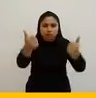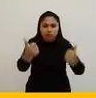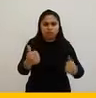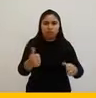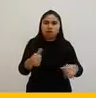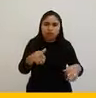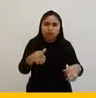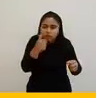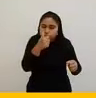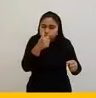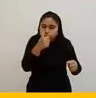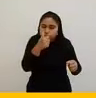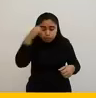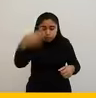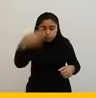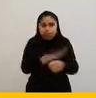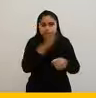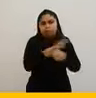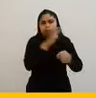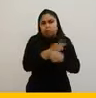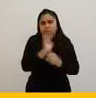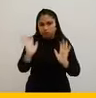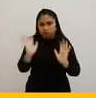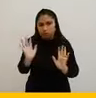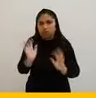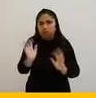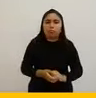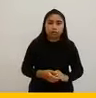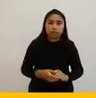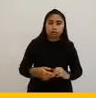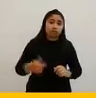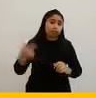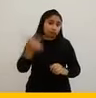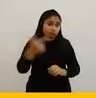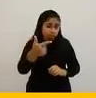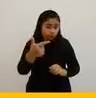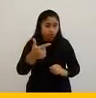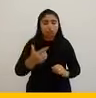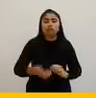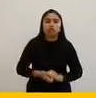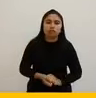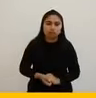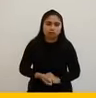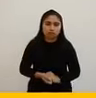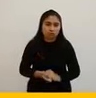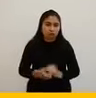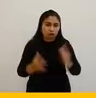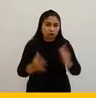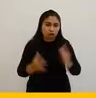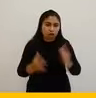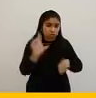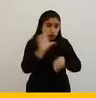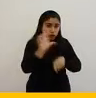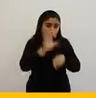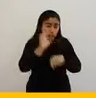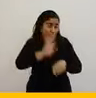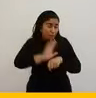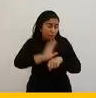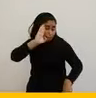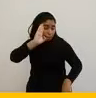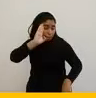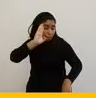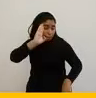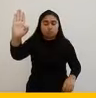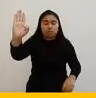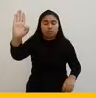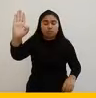demanda. Regramento número 2. Os estabelecimentos classificados como essenciais